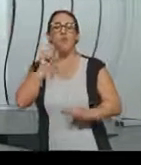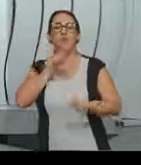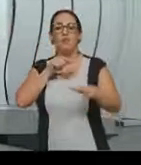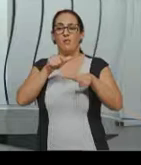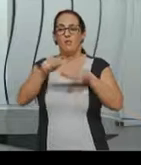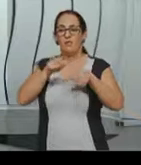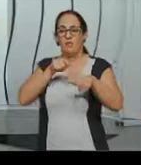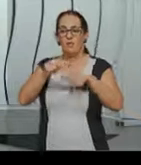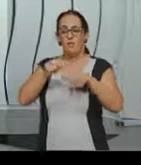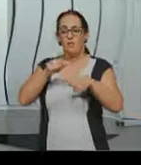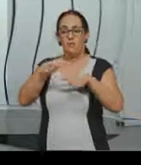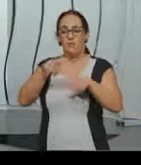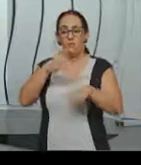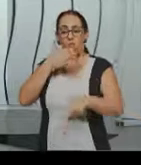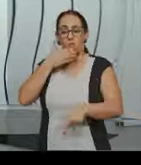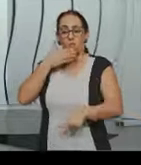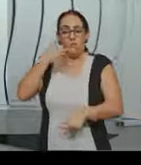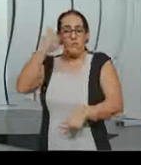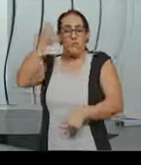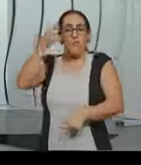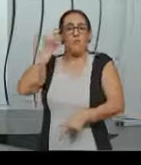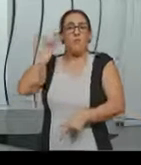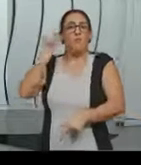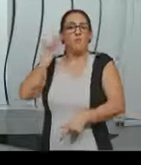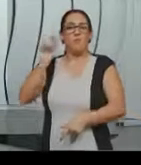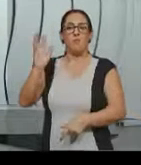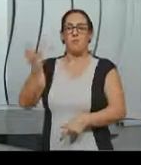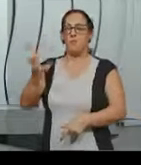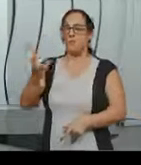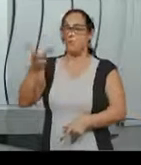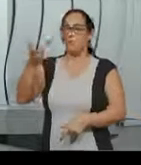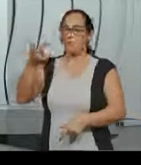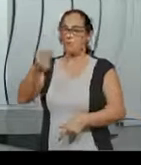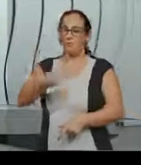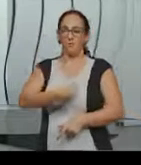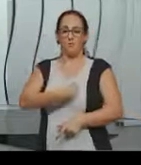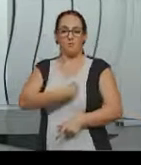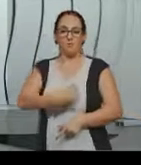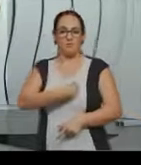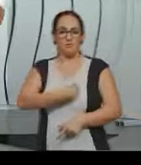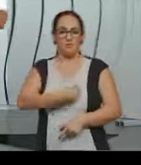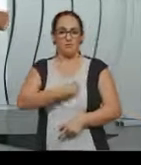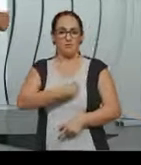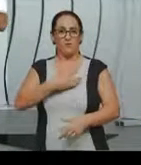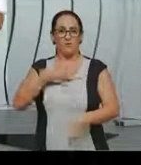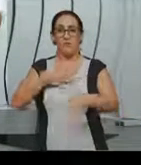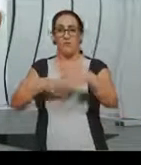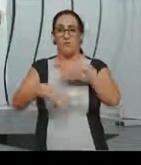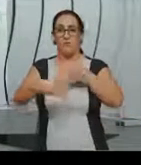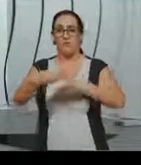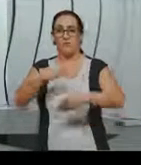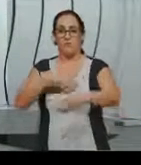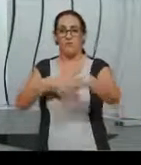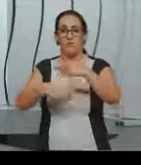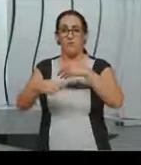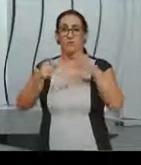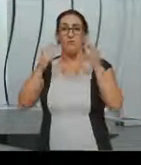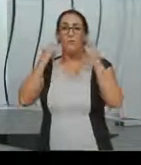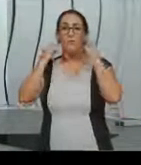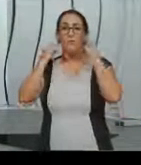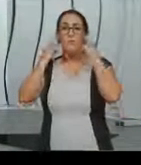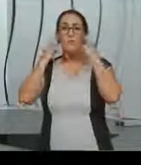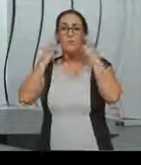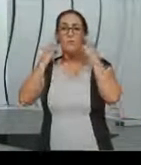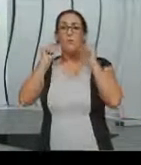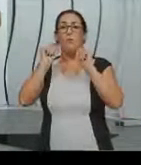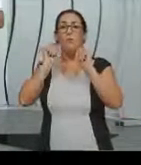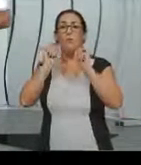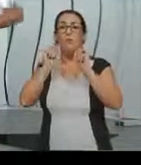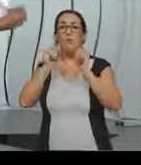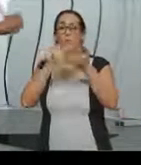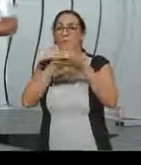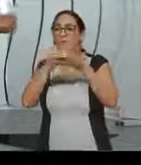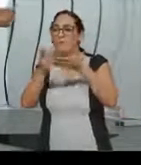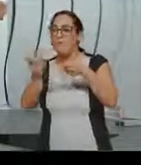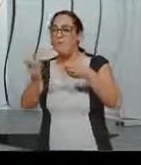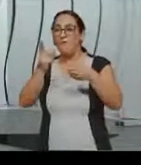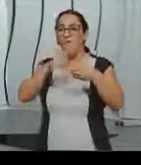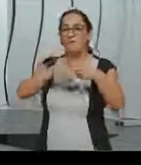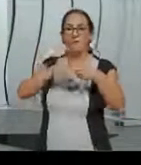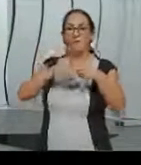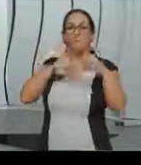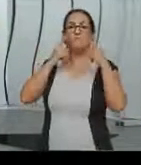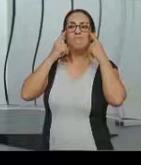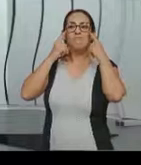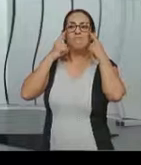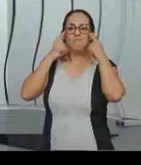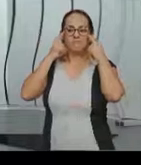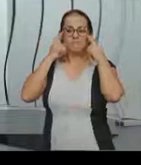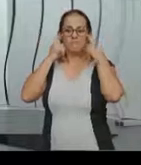de vida, e agora os descendentes desses japoneses estavam fazendo, vamos dizer assim, entre aspas, o caminho de volta. Então,